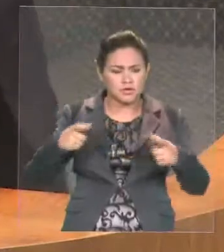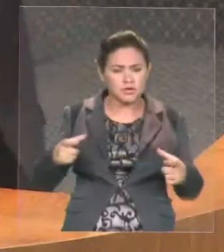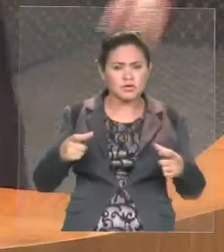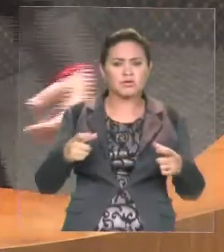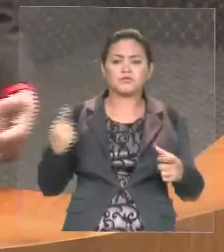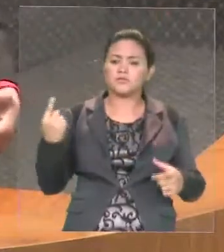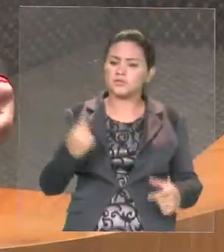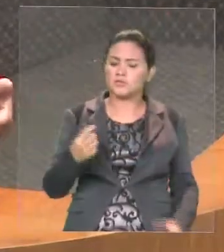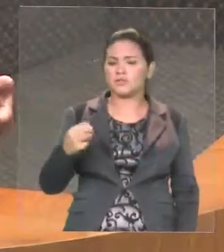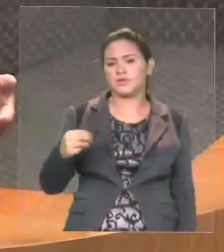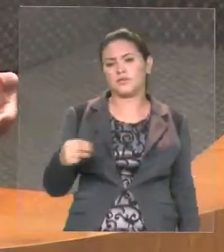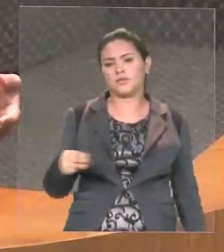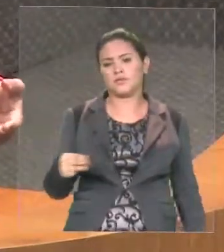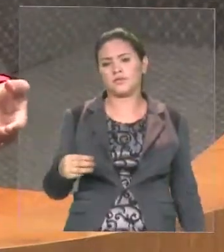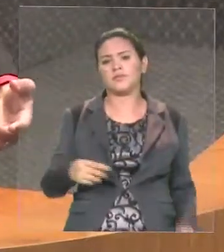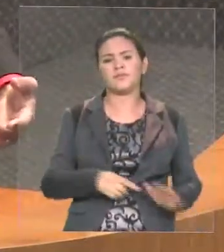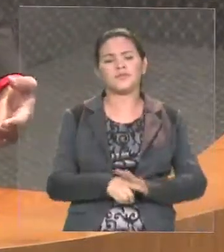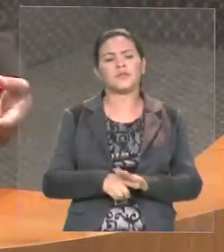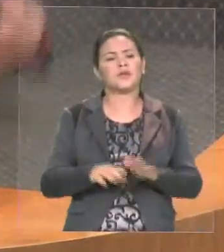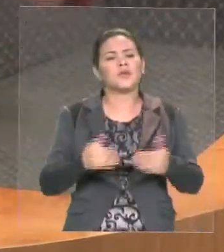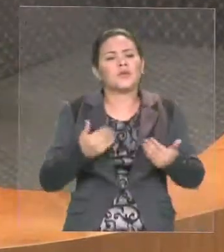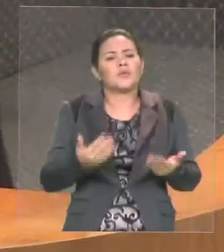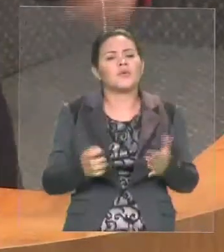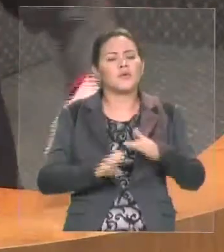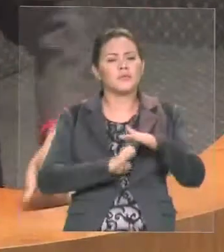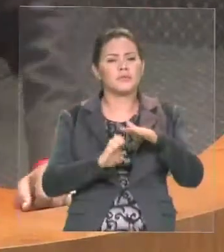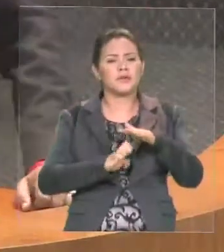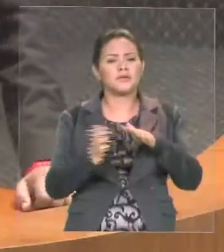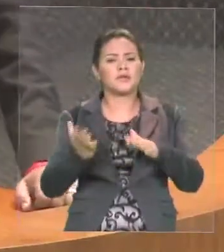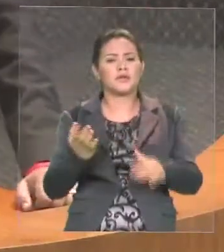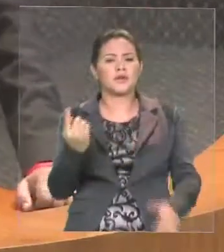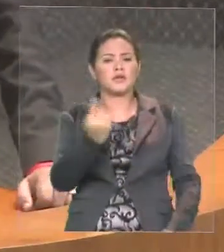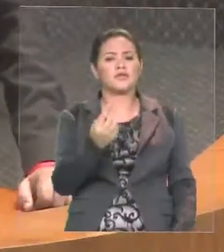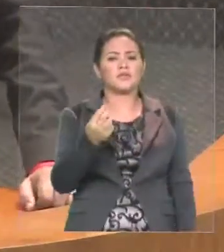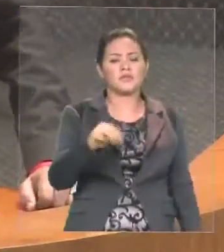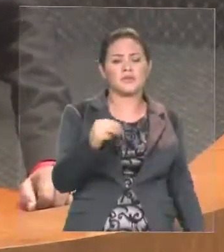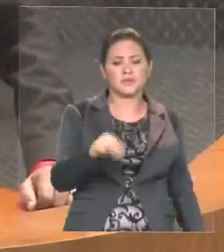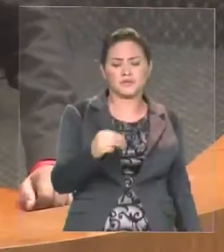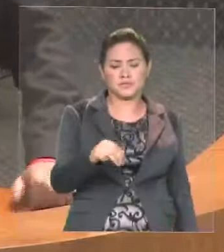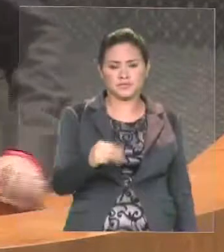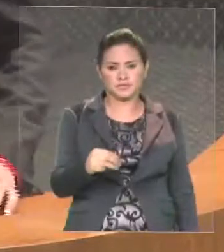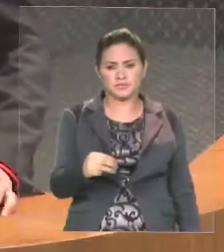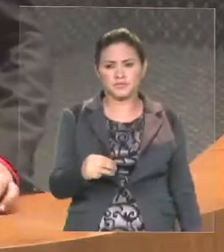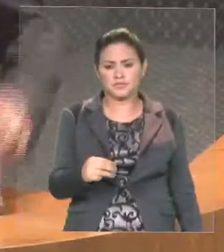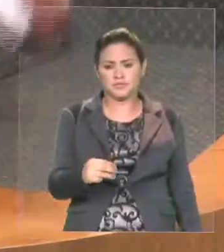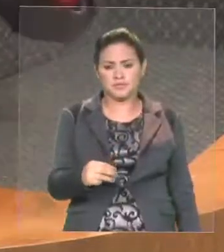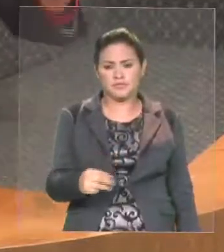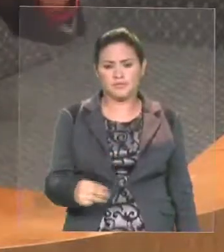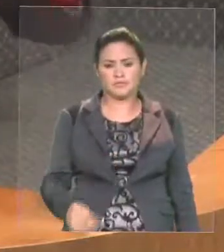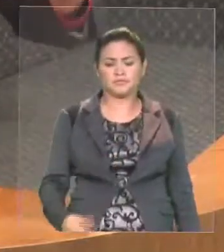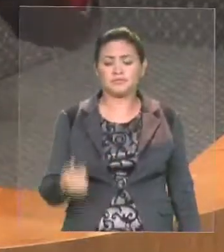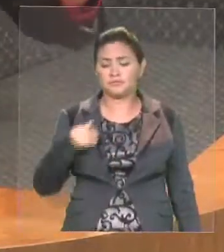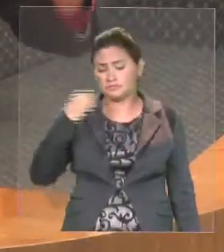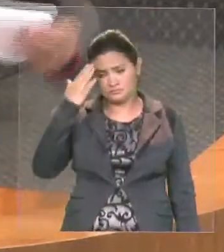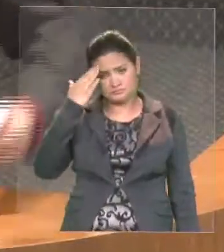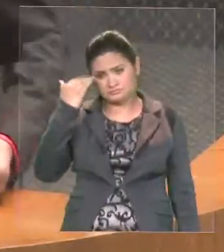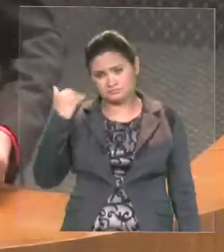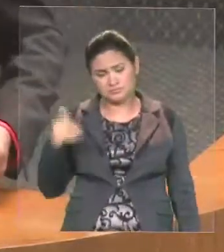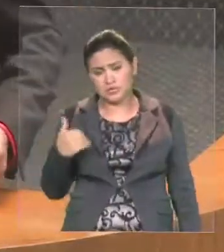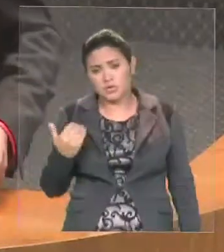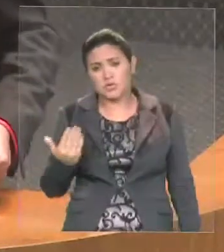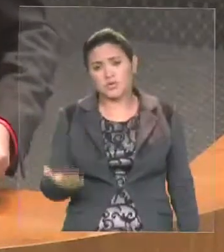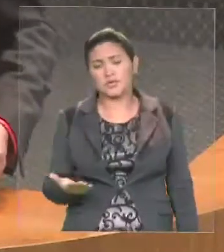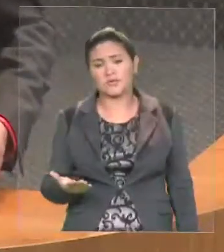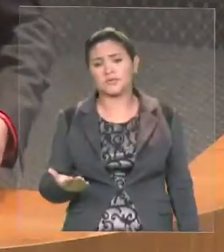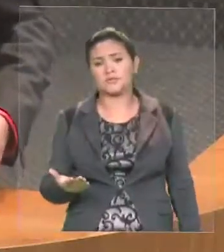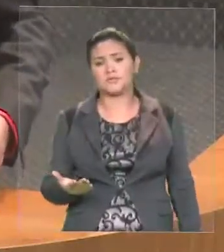é a empresa que quer vir para o Maranhão? Qual é o centro de distribuição que quer vir para o Maranhão? Eu não sei qual é o centro de